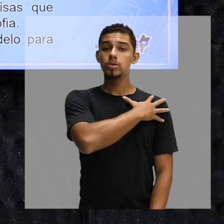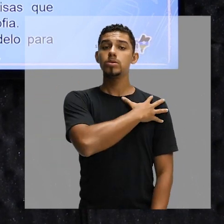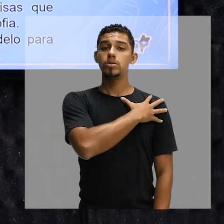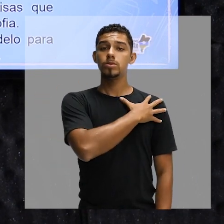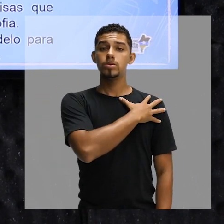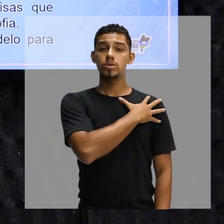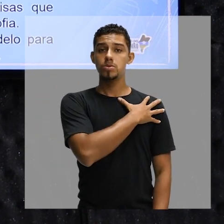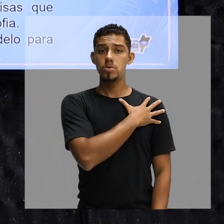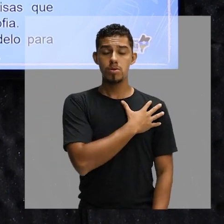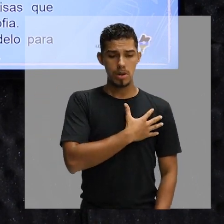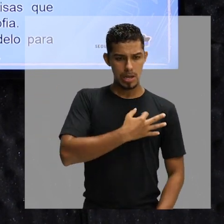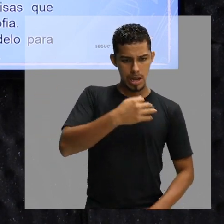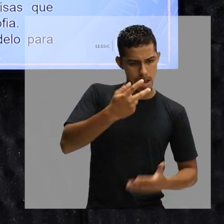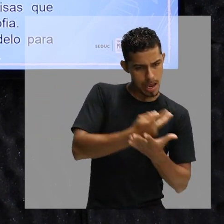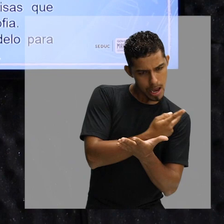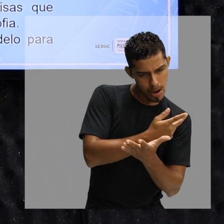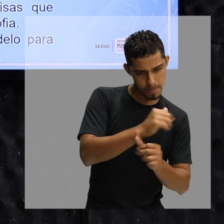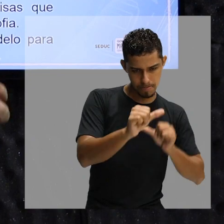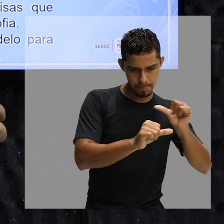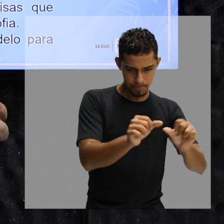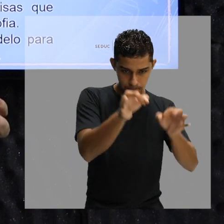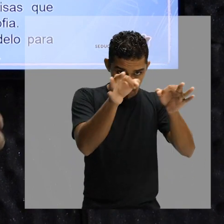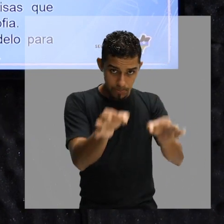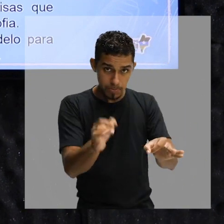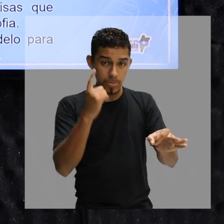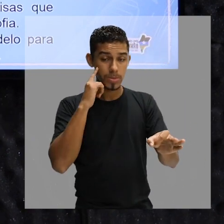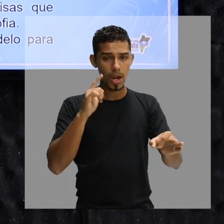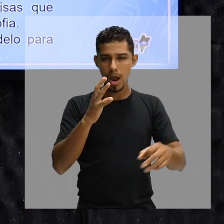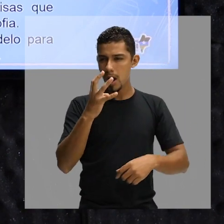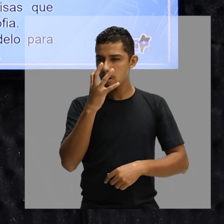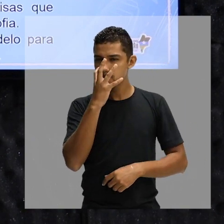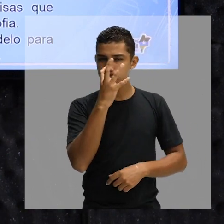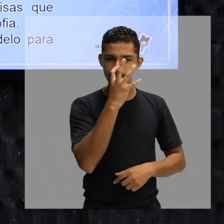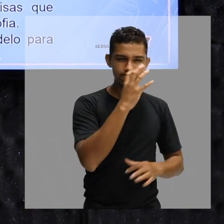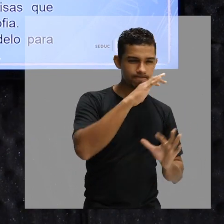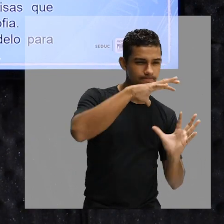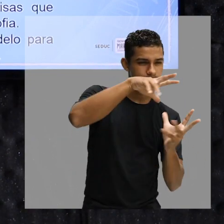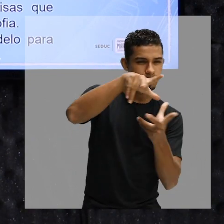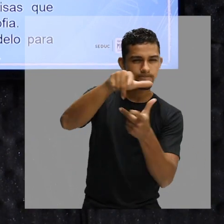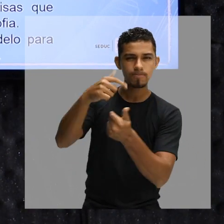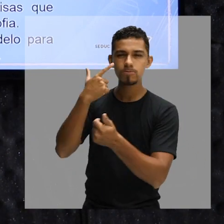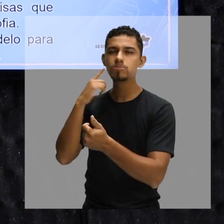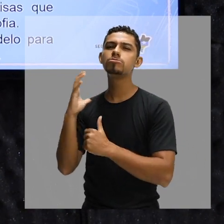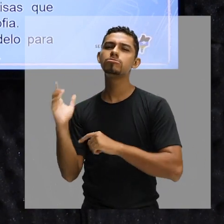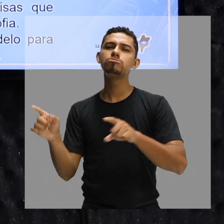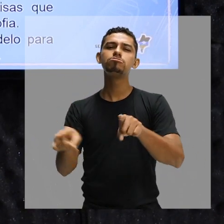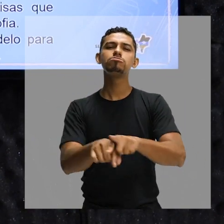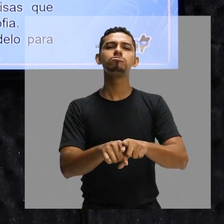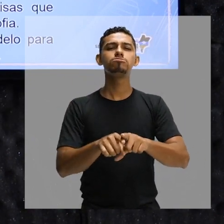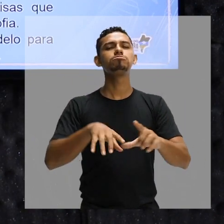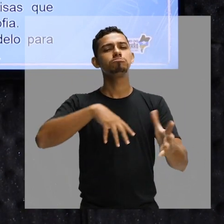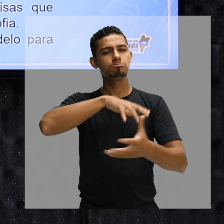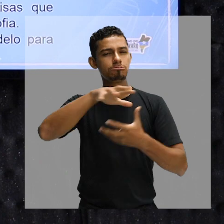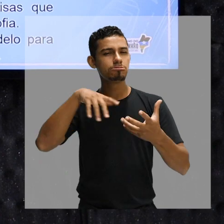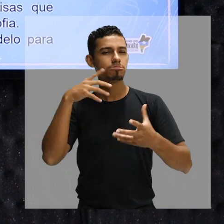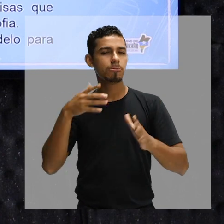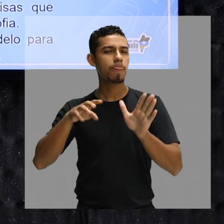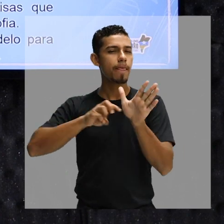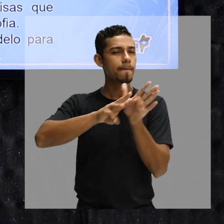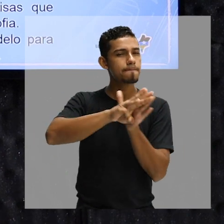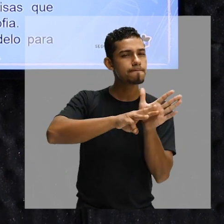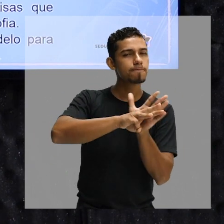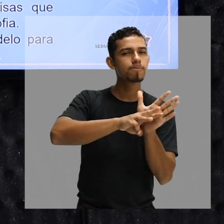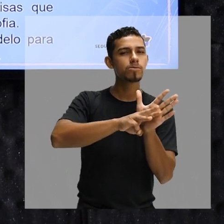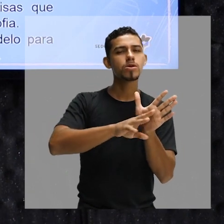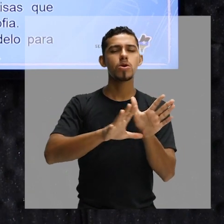coisas e dar passos mais largos na observação da natureza, na experimentação e na formulação deste método experimental